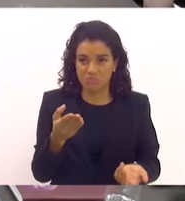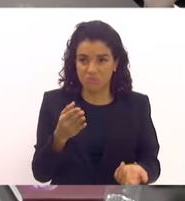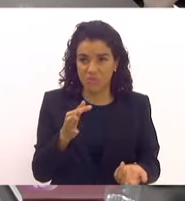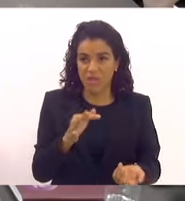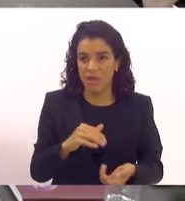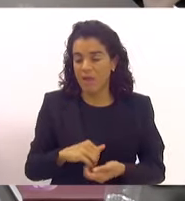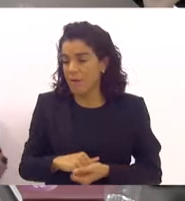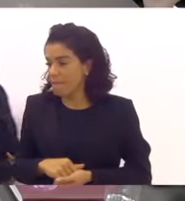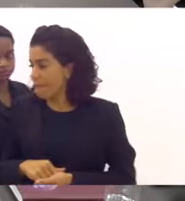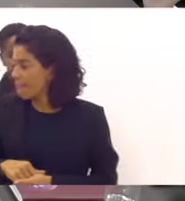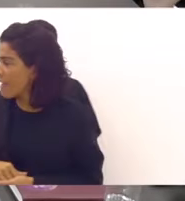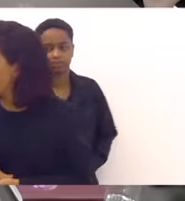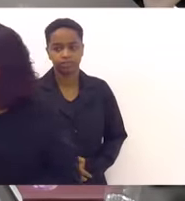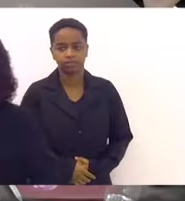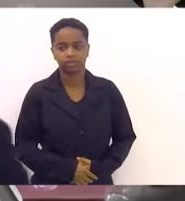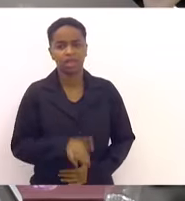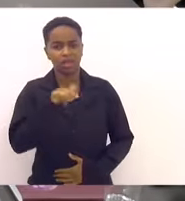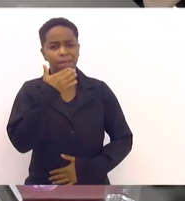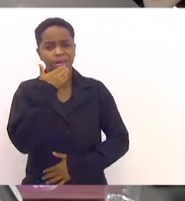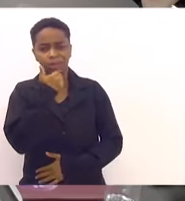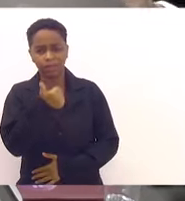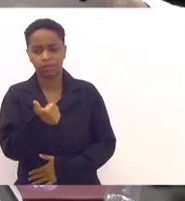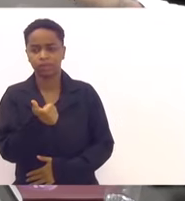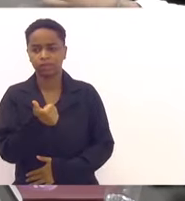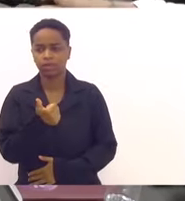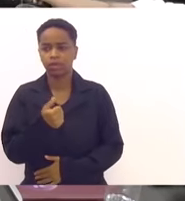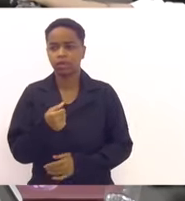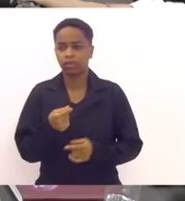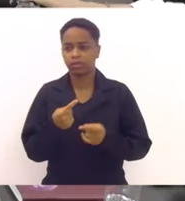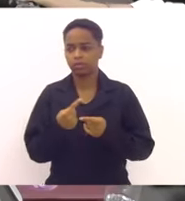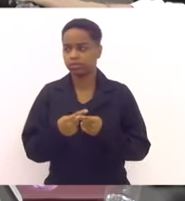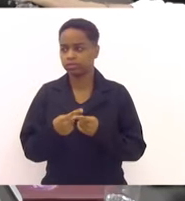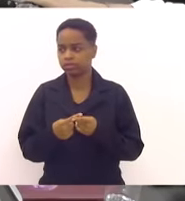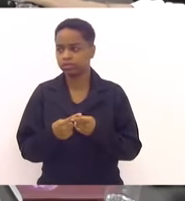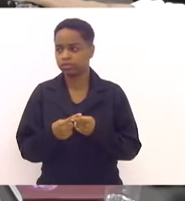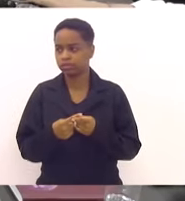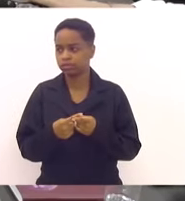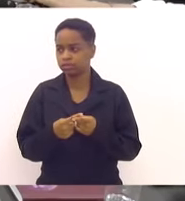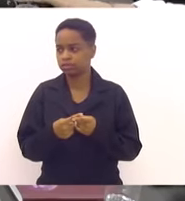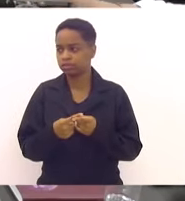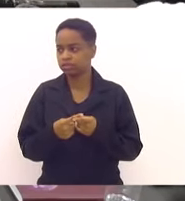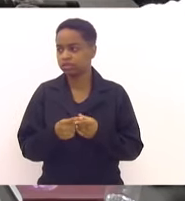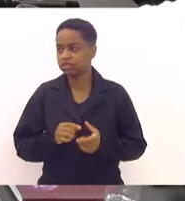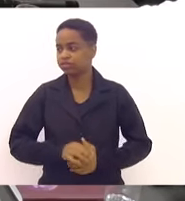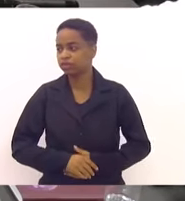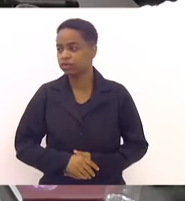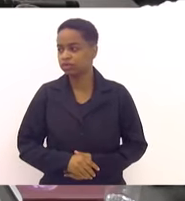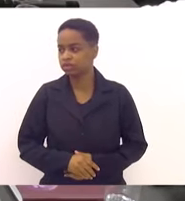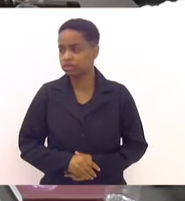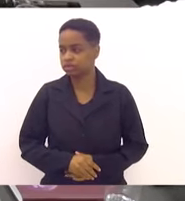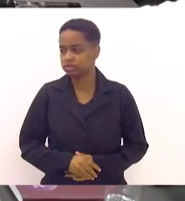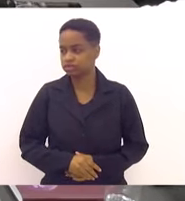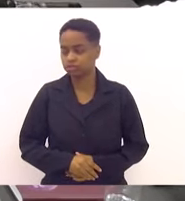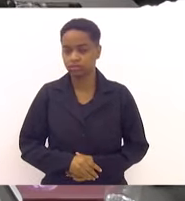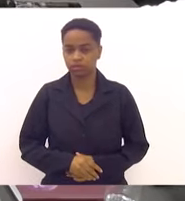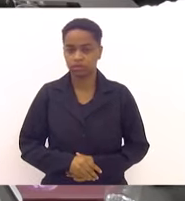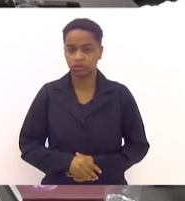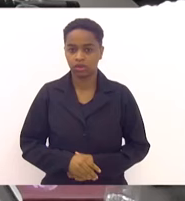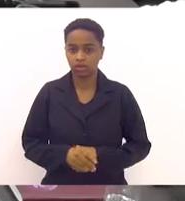Fazenda. É mais prudente, pode paralisar muita coisa. Não, para a Fazenda, então. Eu não sei se... É porque hoje, no